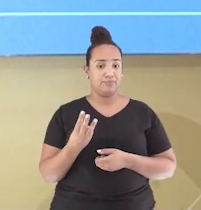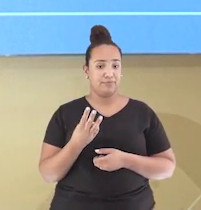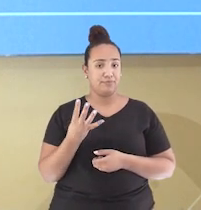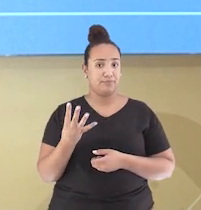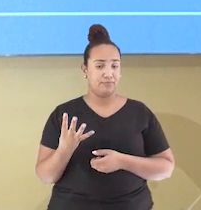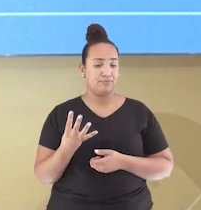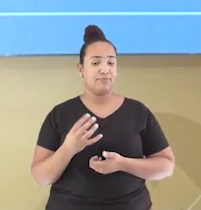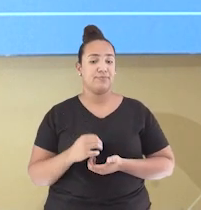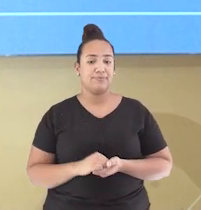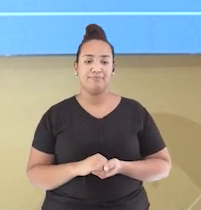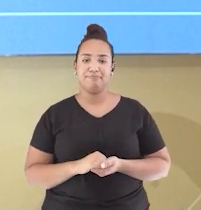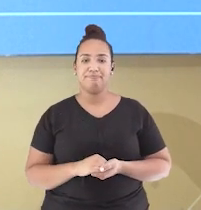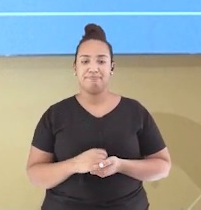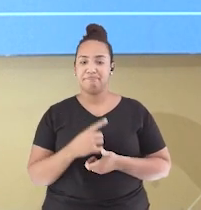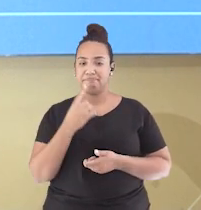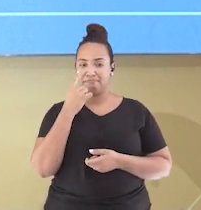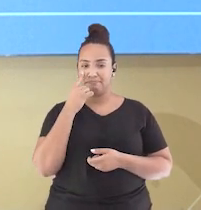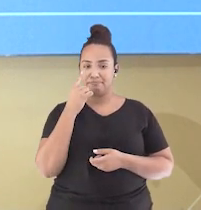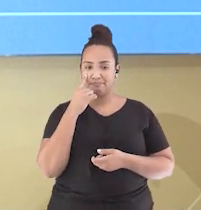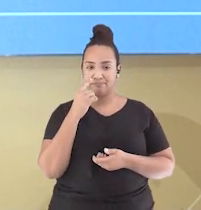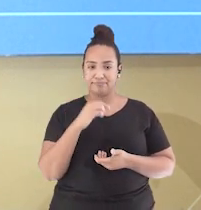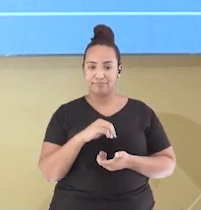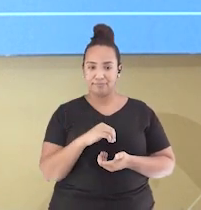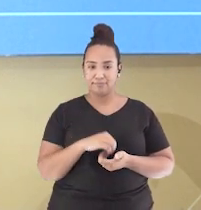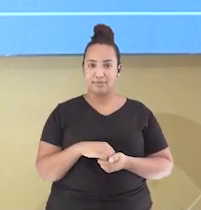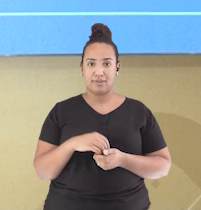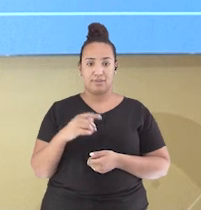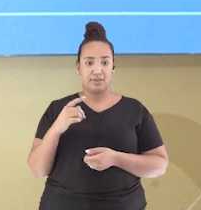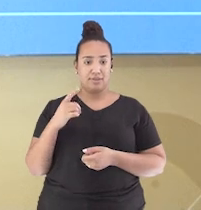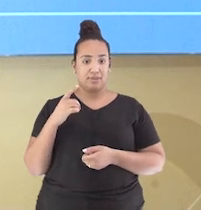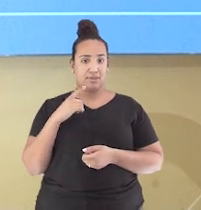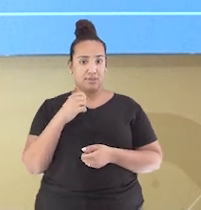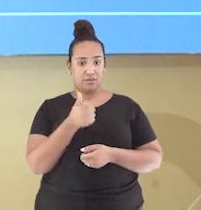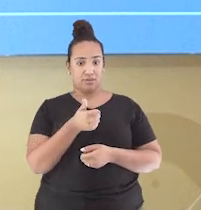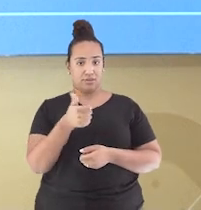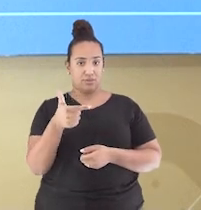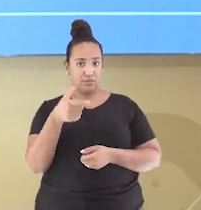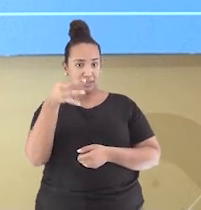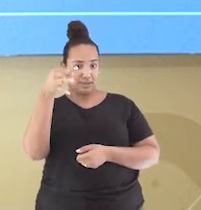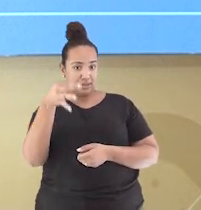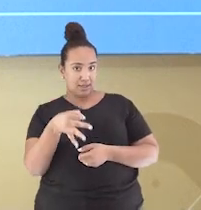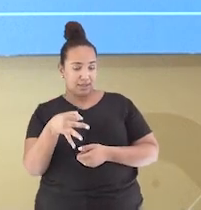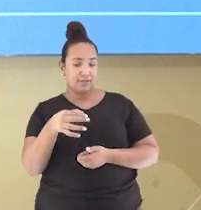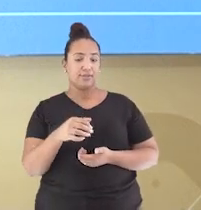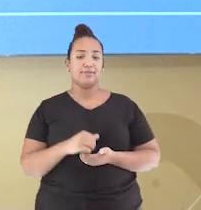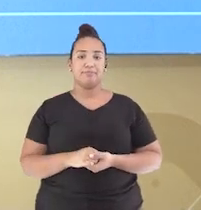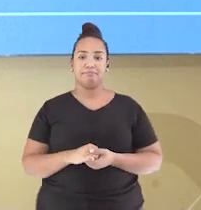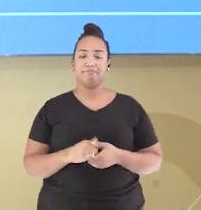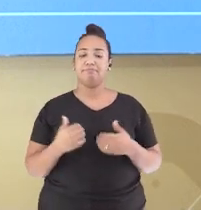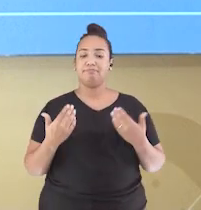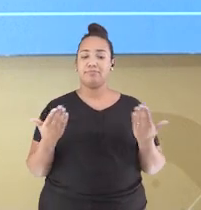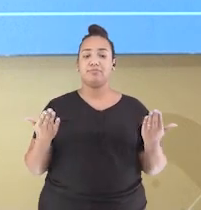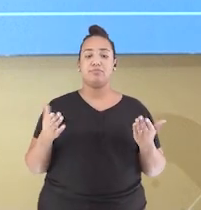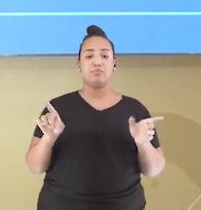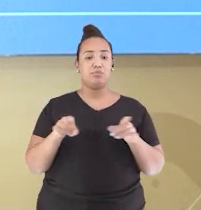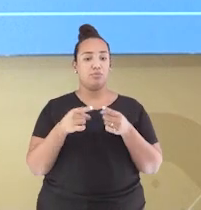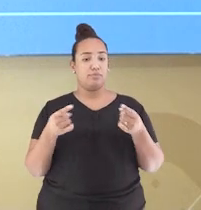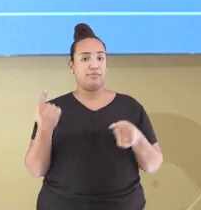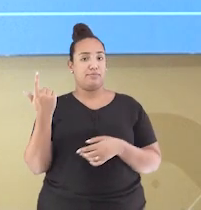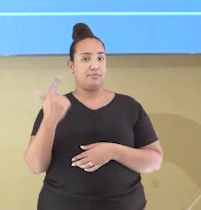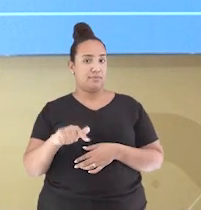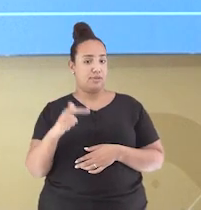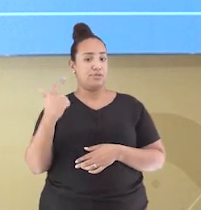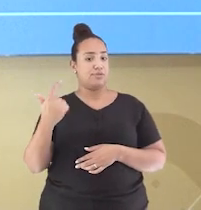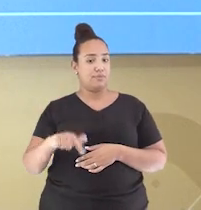1, 2, 3, 4. Viram só? Como é que deu 12 compassos certinho? Daqui, a música já começa